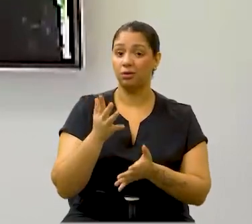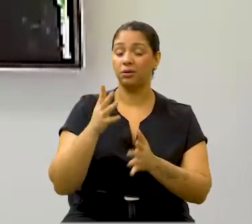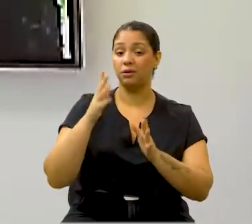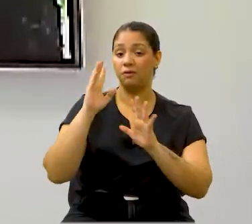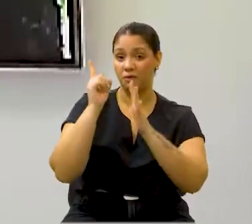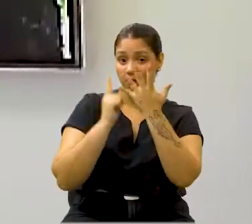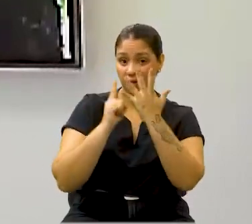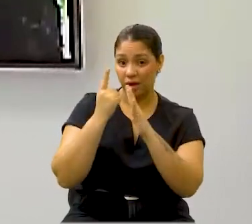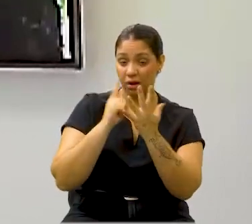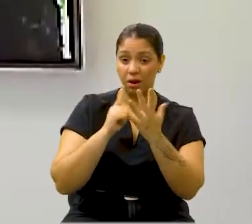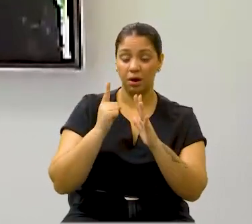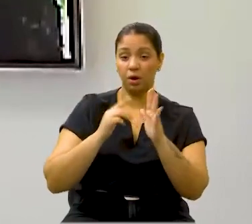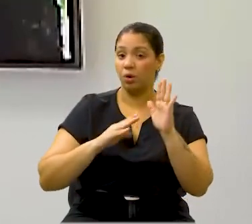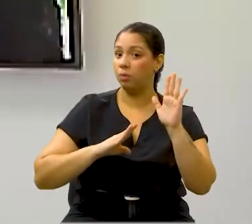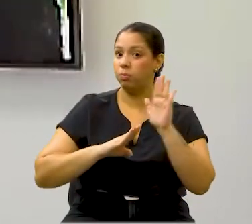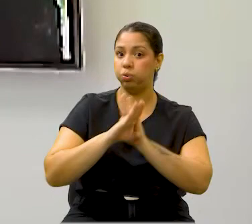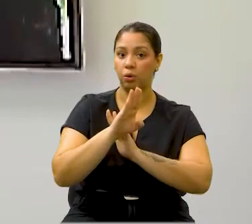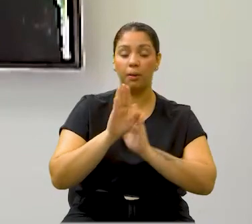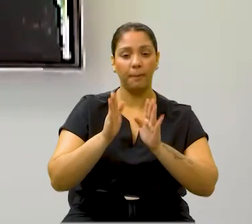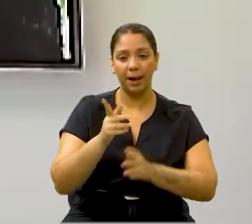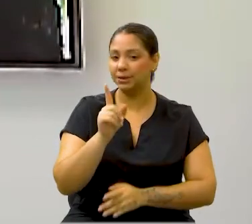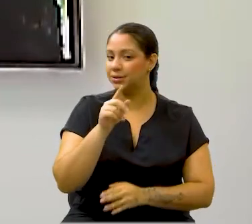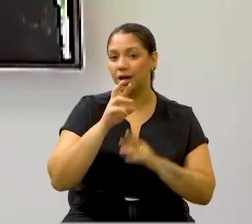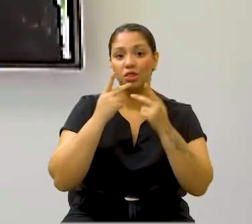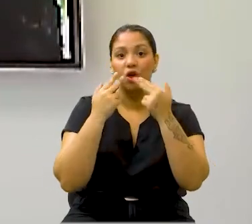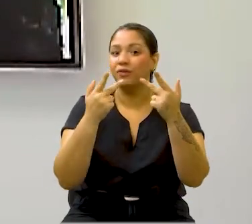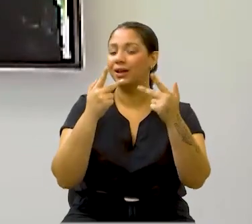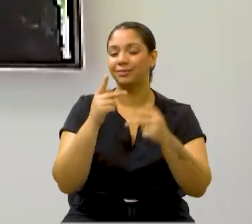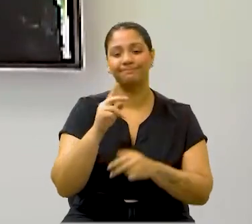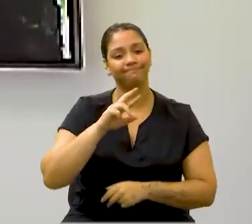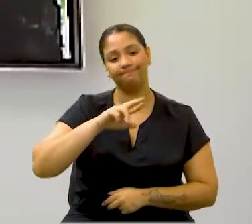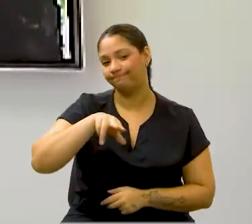fevereiro, mas não é uma novidade.